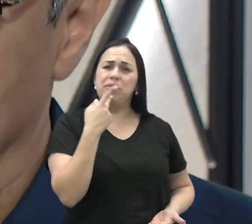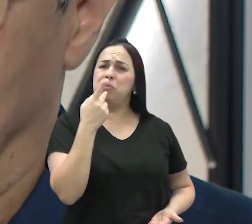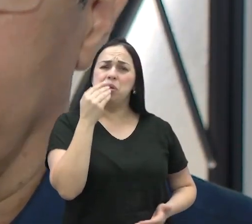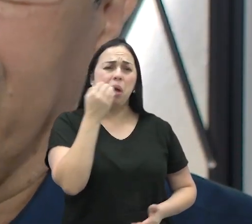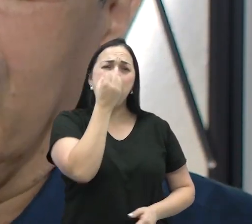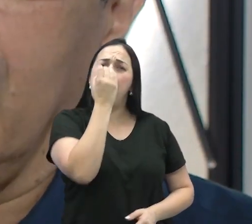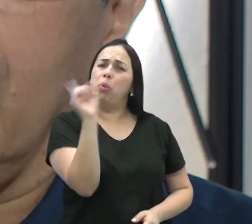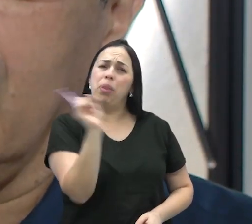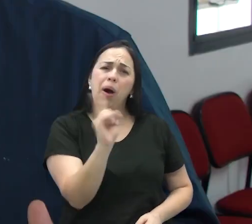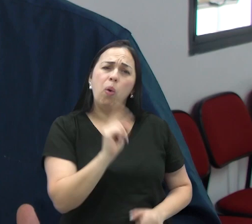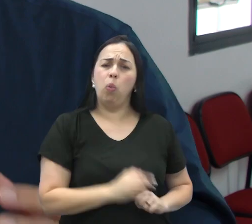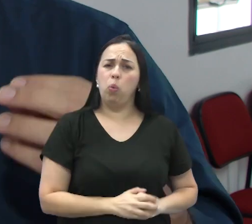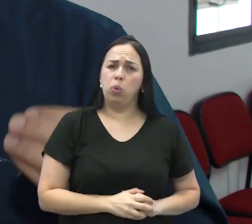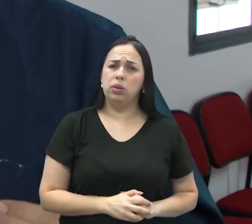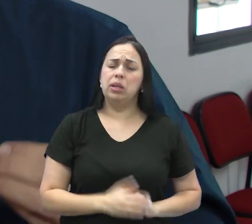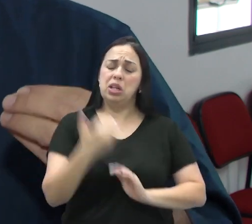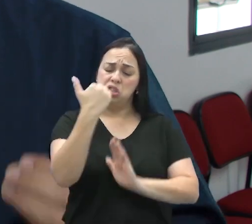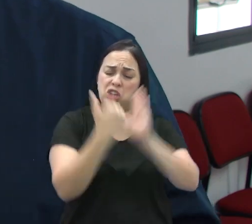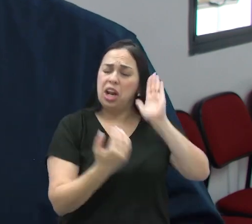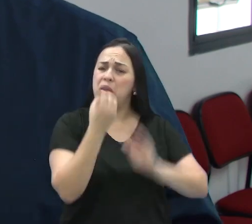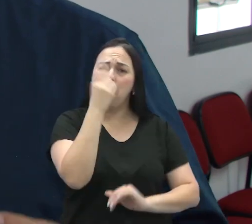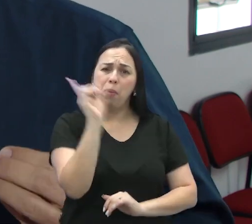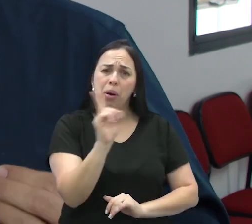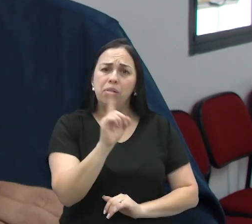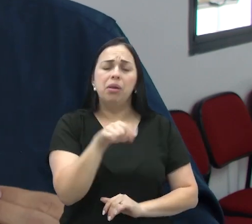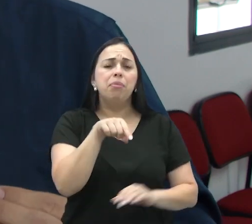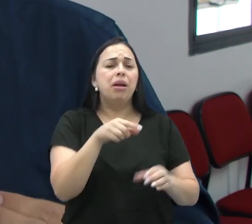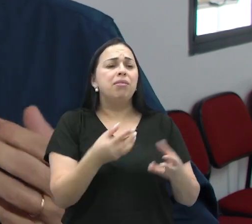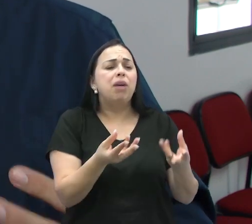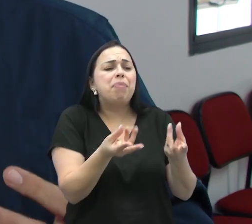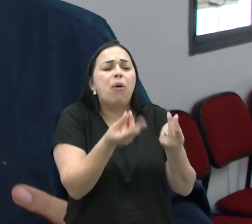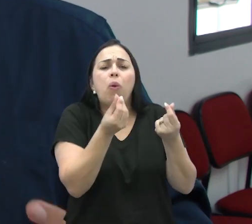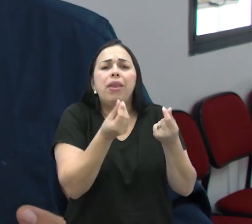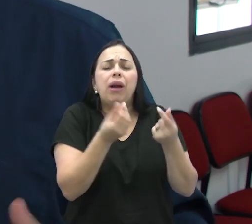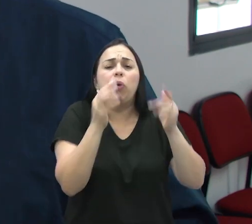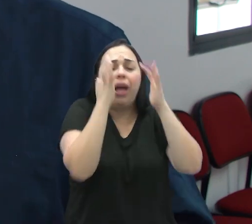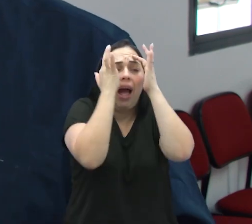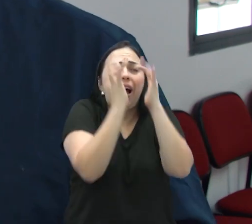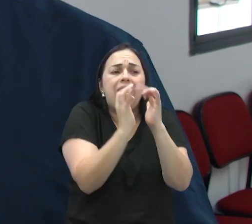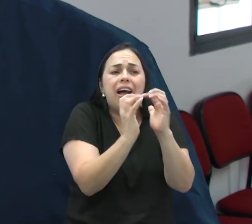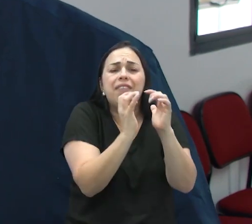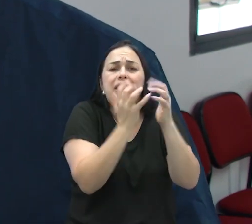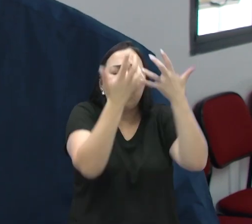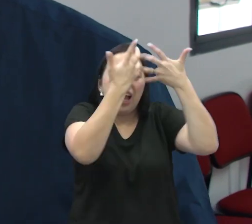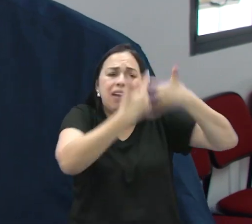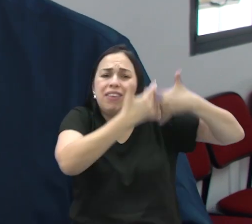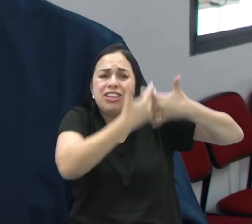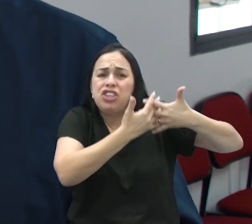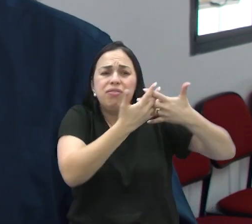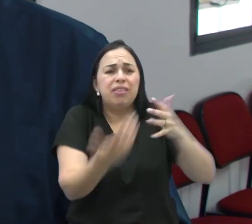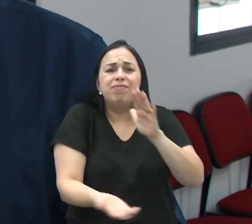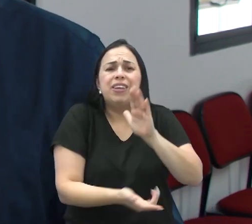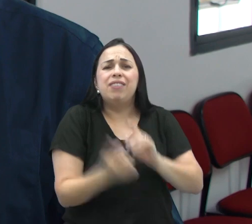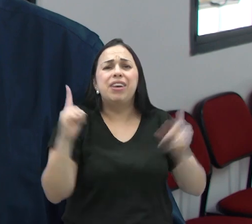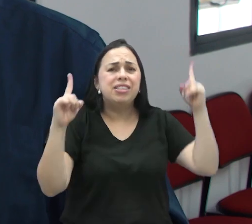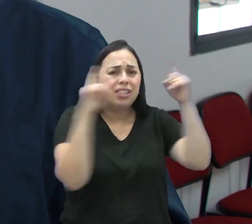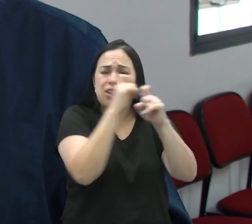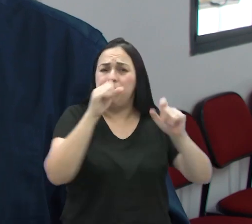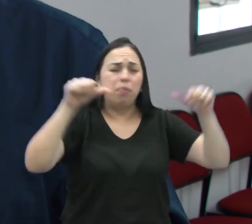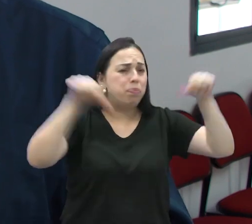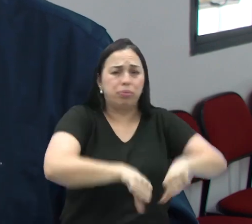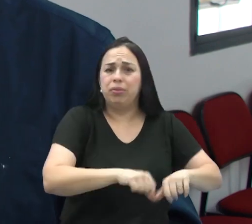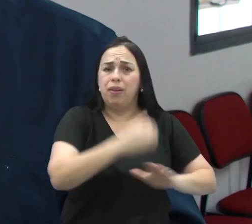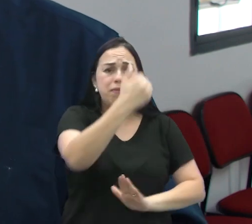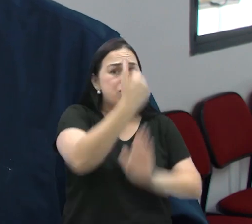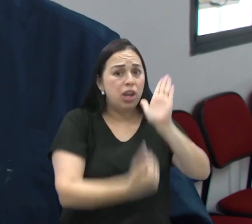positiva aos estudantes. O impacto disso na qualidade reflexiva das nossas crianças, dos nossos adolescentes,